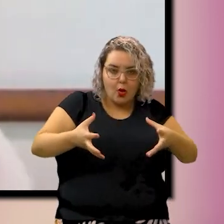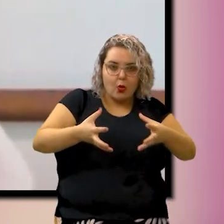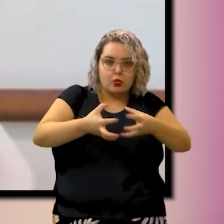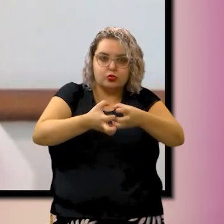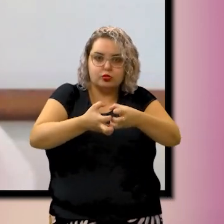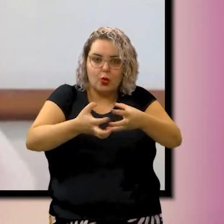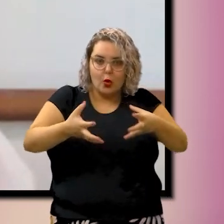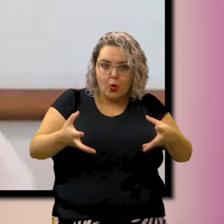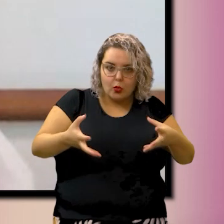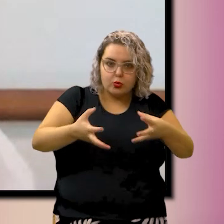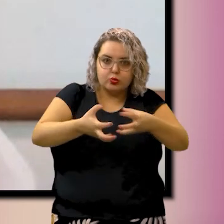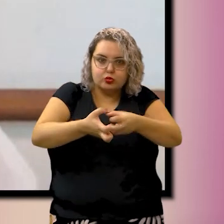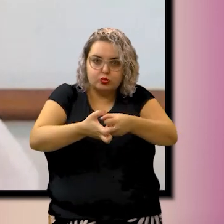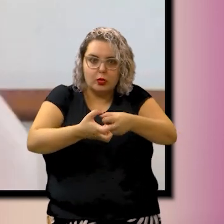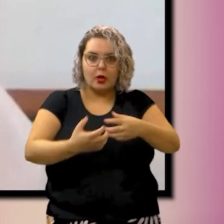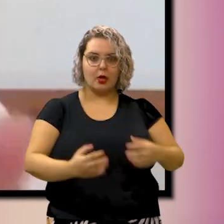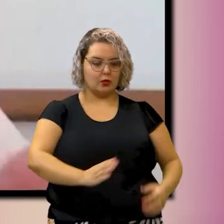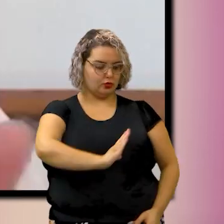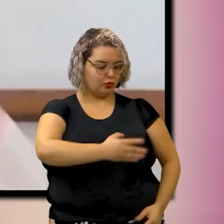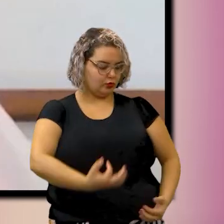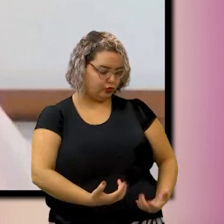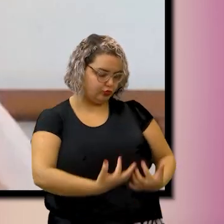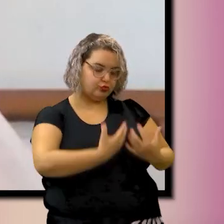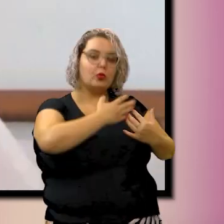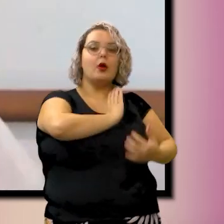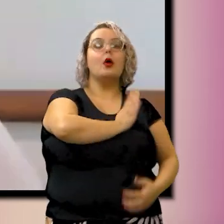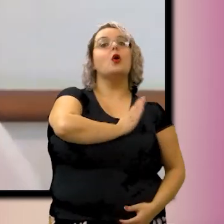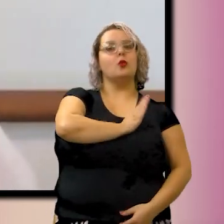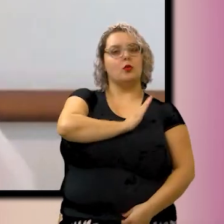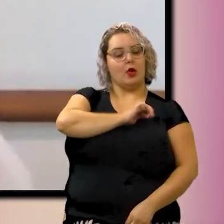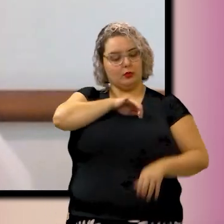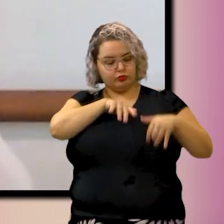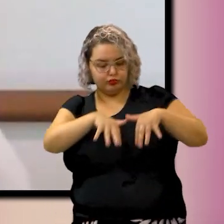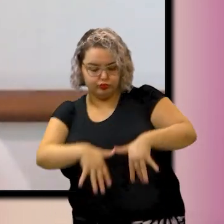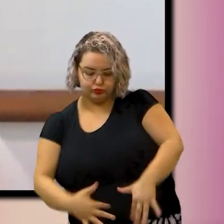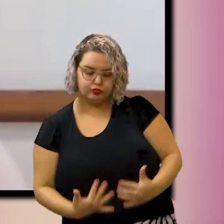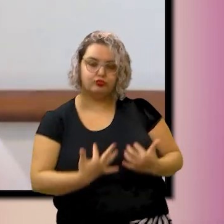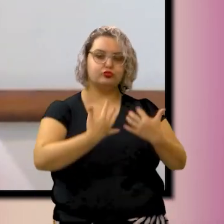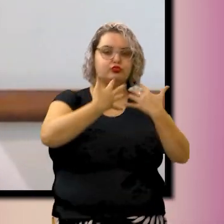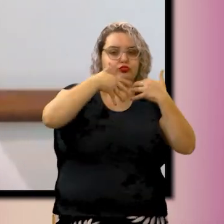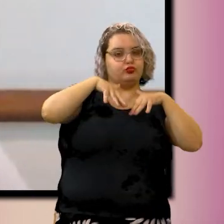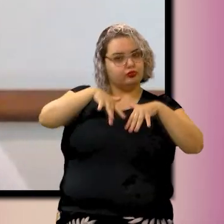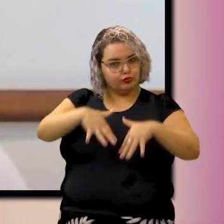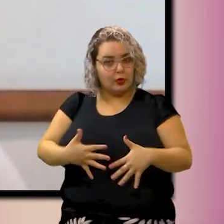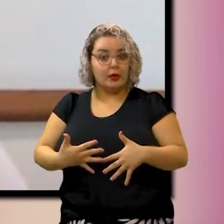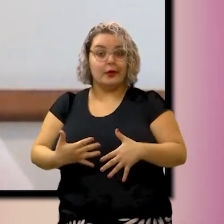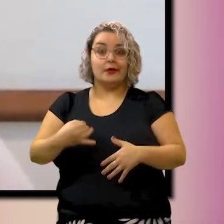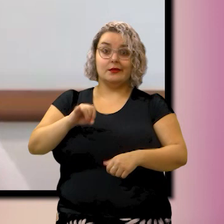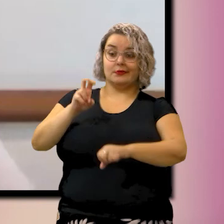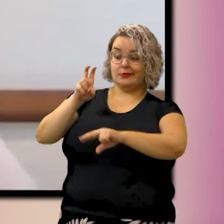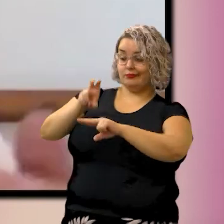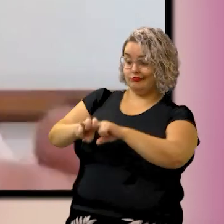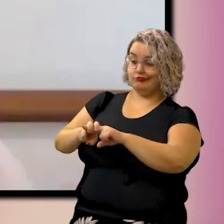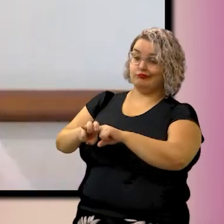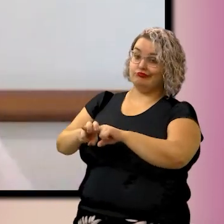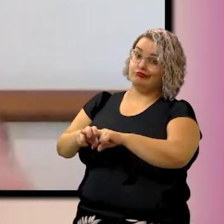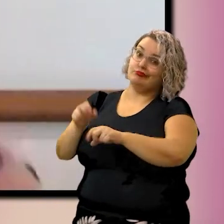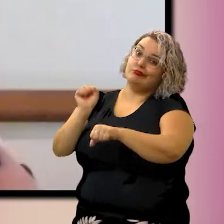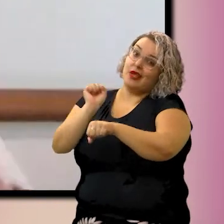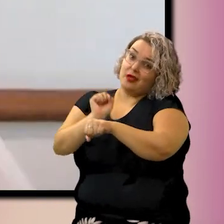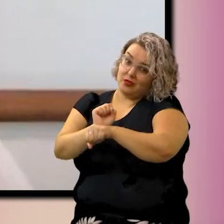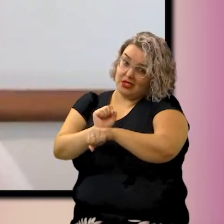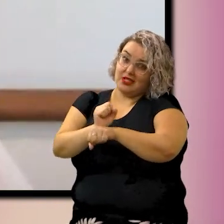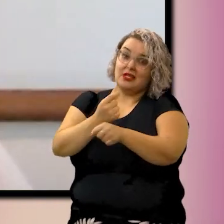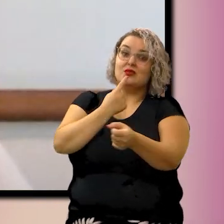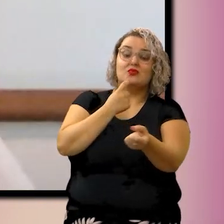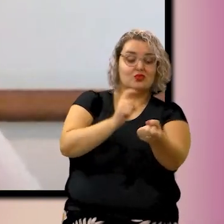solta, bombeando esse sangue para cima. Se a gente está paradinho, sentado com a perna para baixo, a gente não tem esse bombeamento. Então, o sangue tem mais